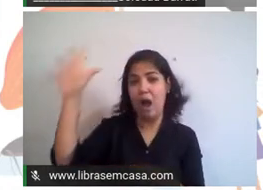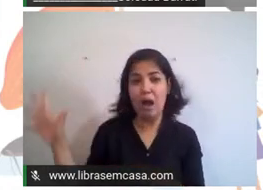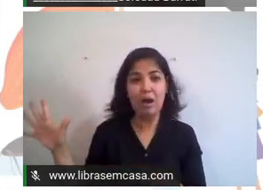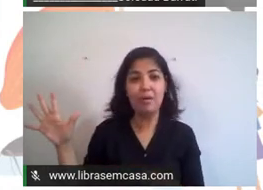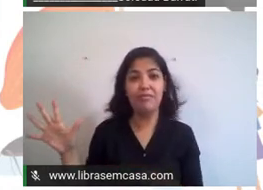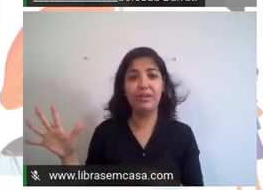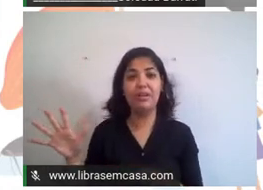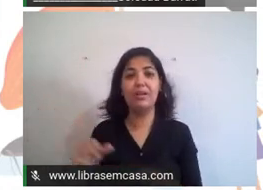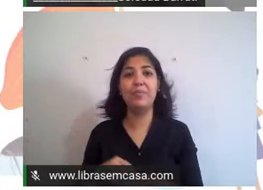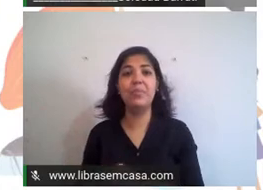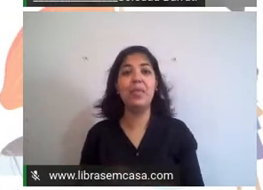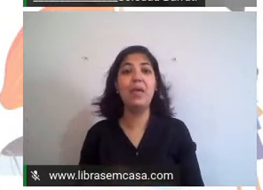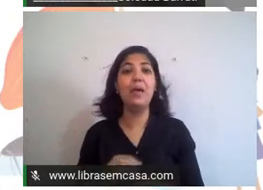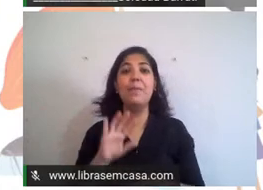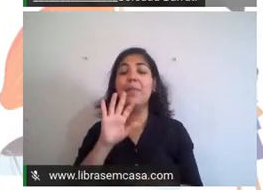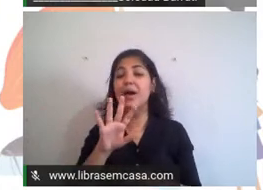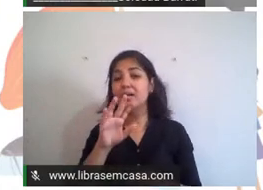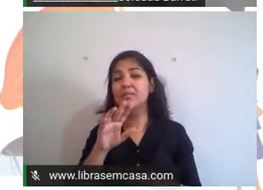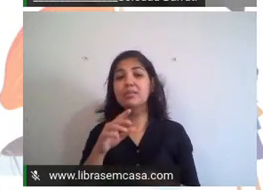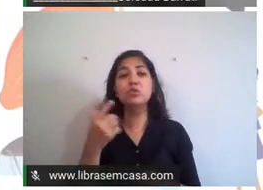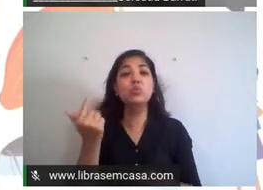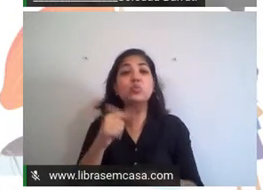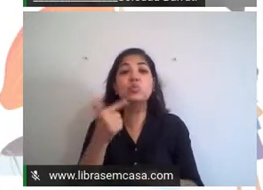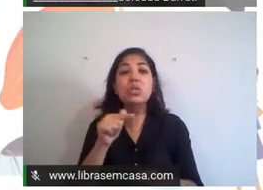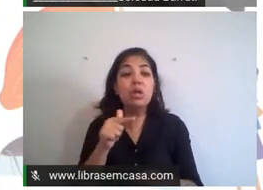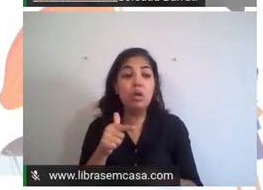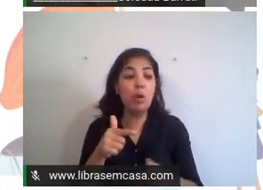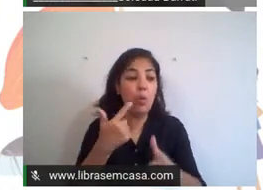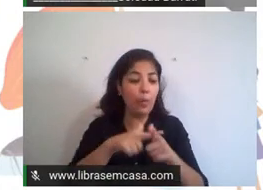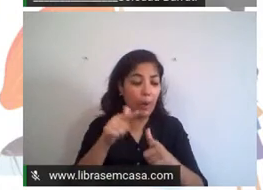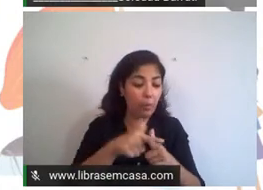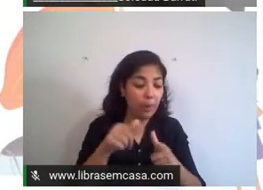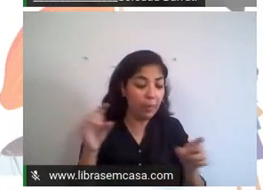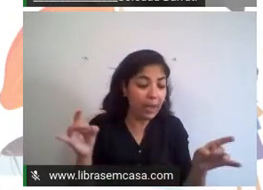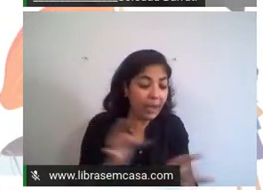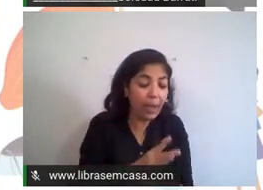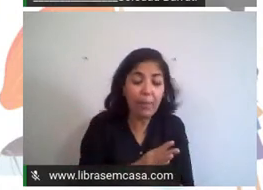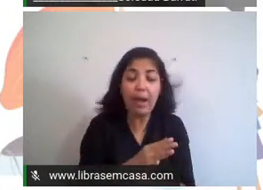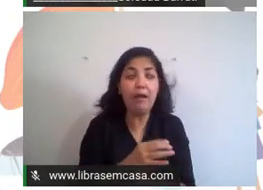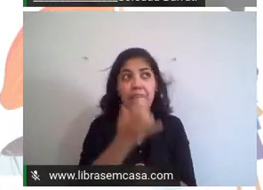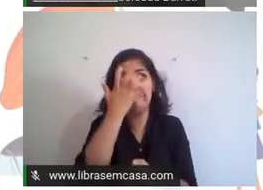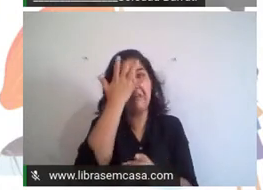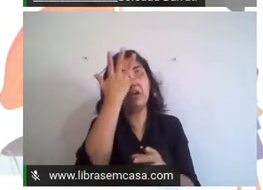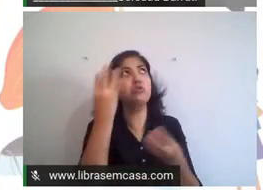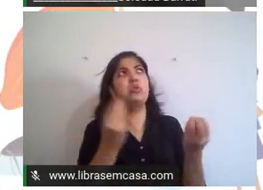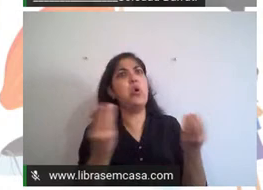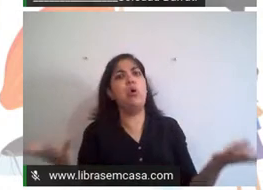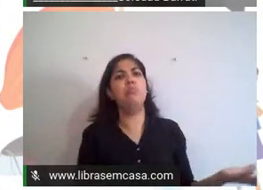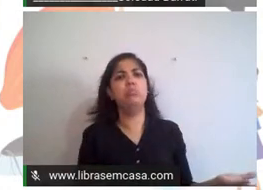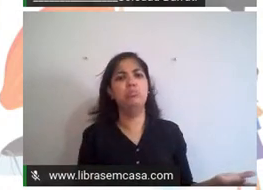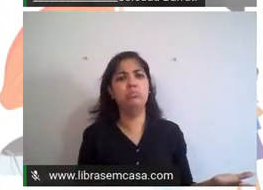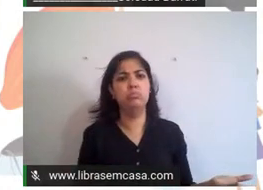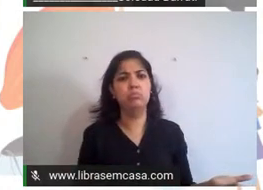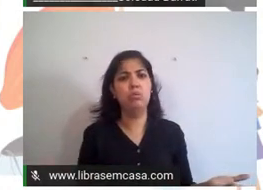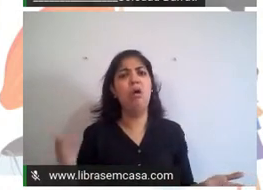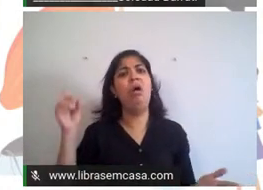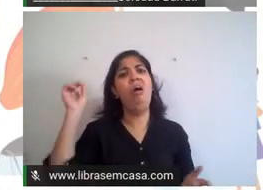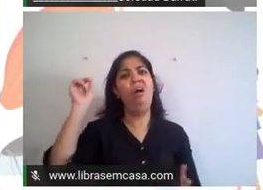do colete sobre como nós vamos resolver esse pepino. Né? Veja, é um pepino de um